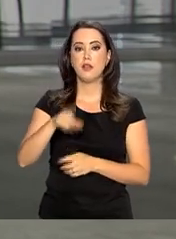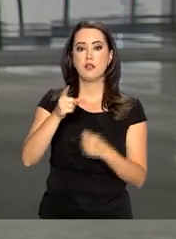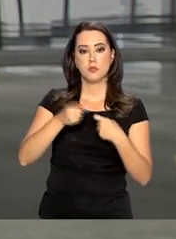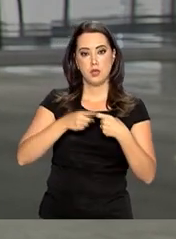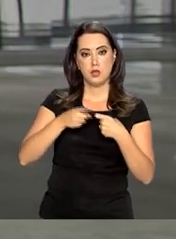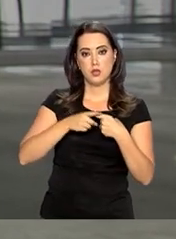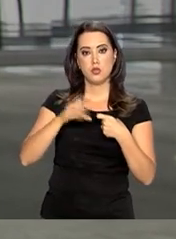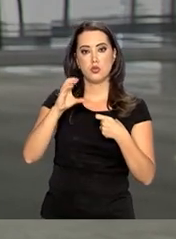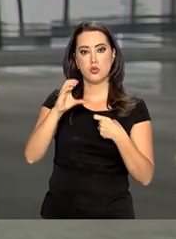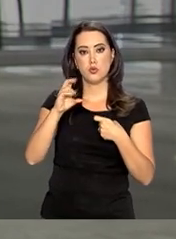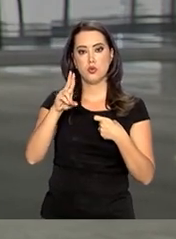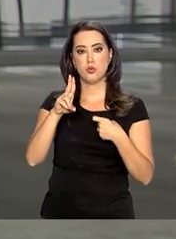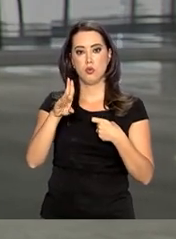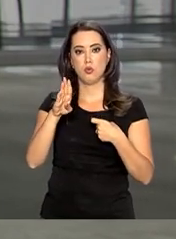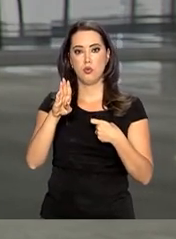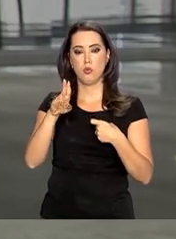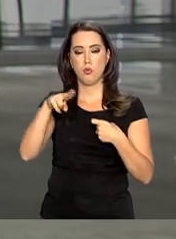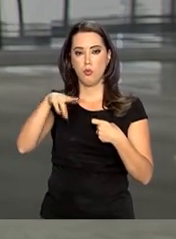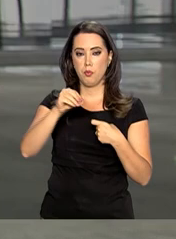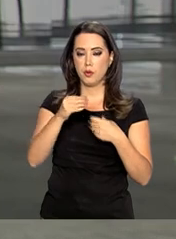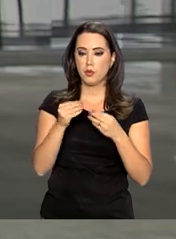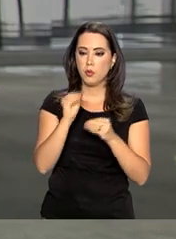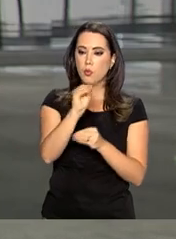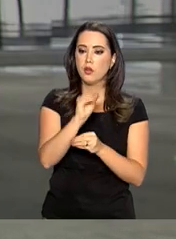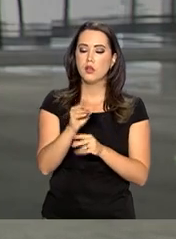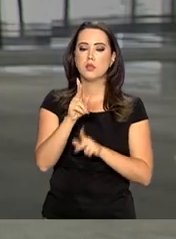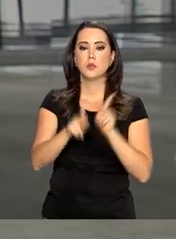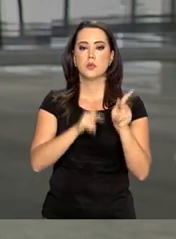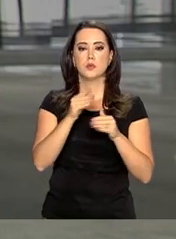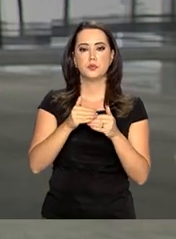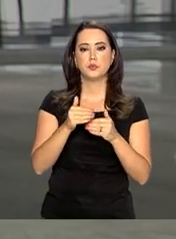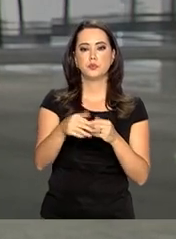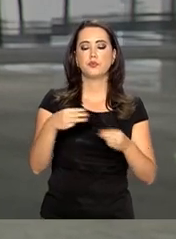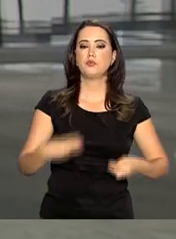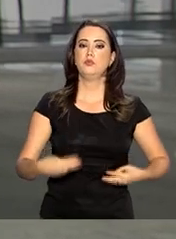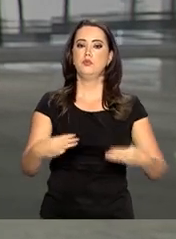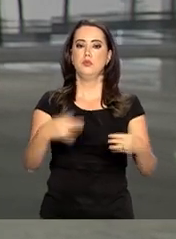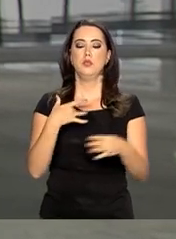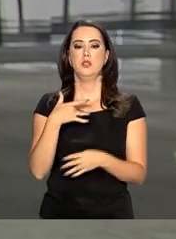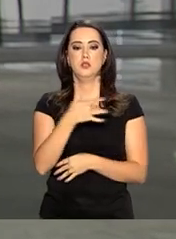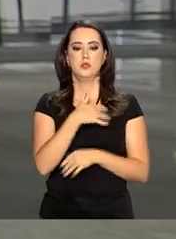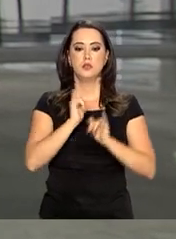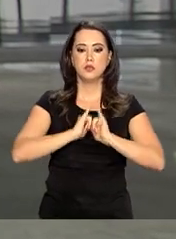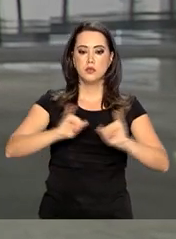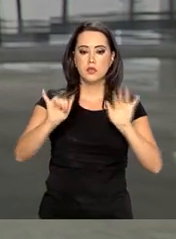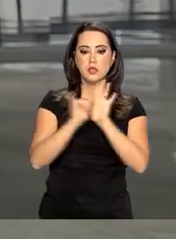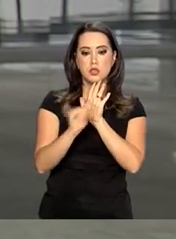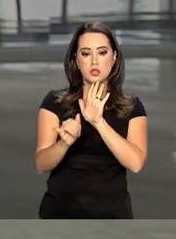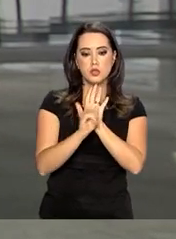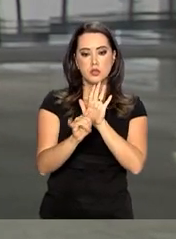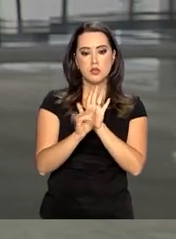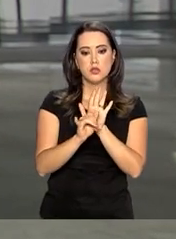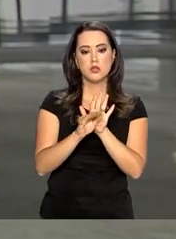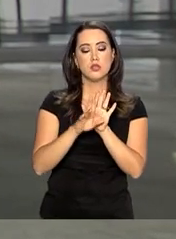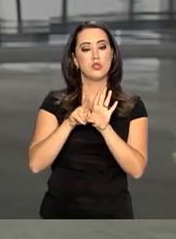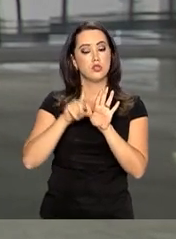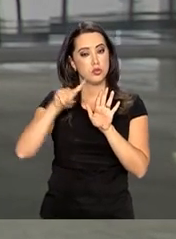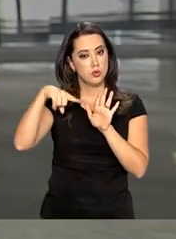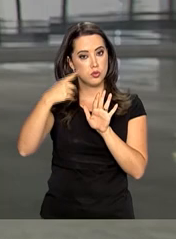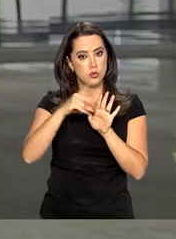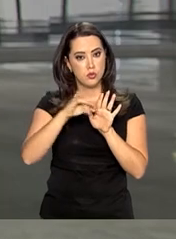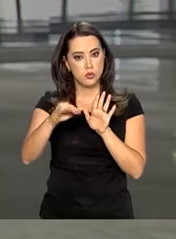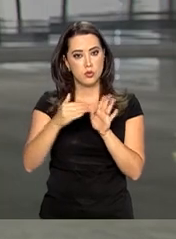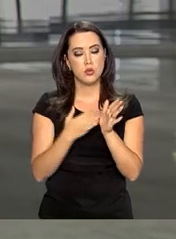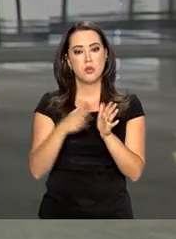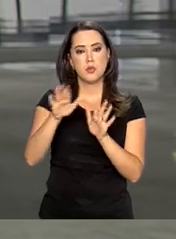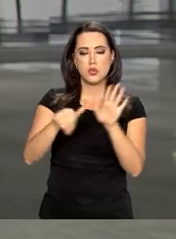Para garantir a continuidade no atendimento à população, o Ministério da Saúde anunciou o edital que será publicado nos próximos dias